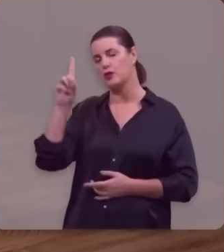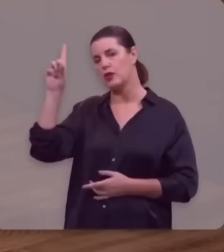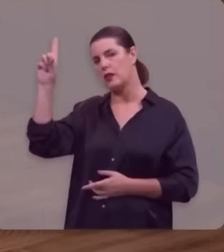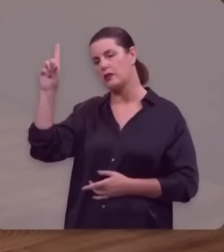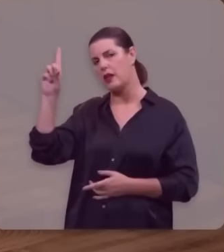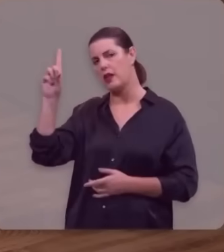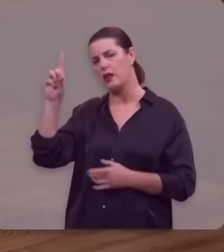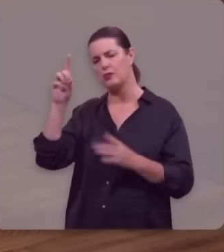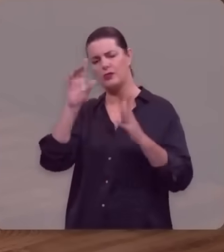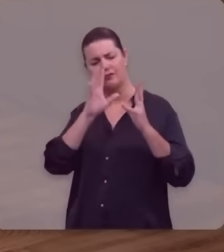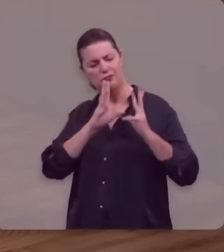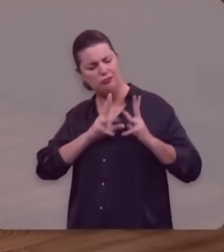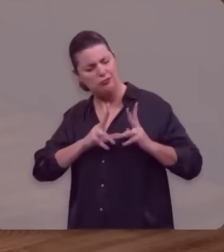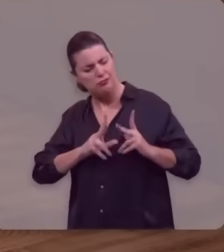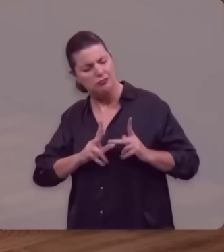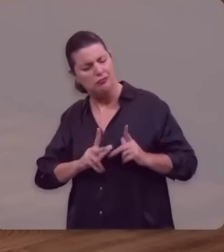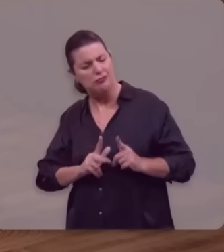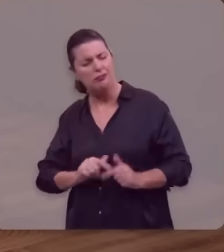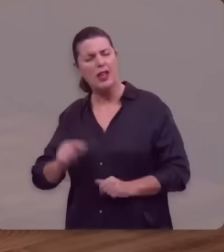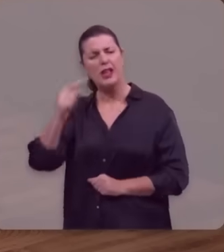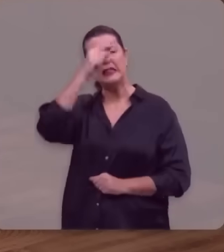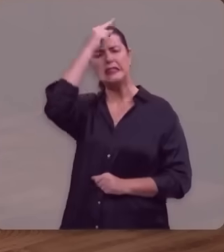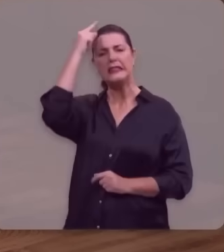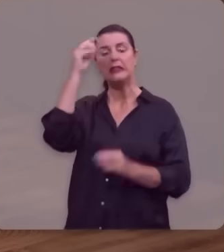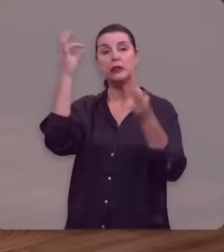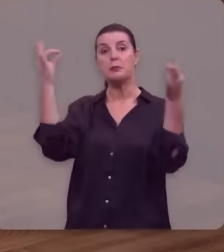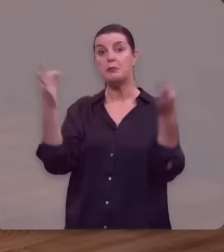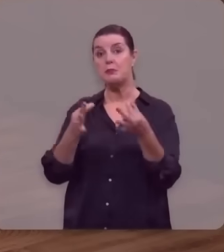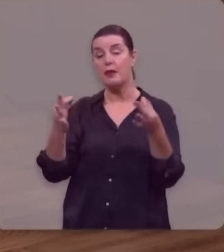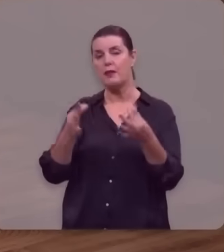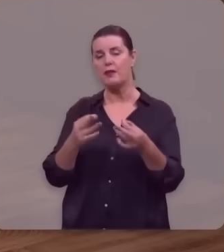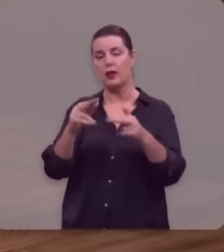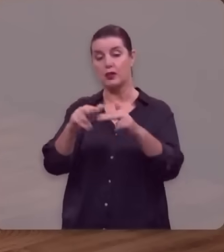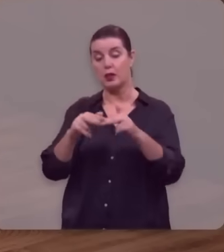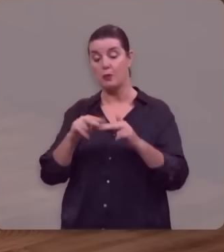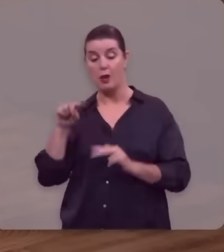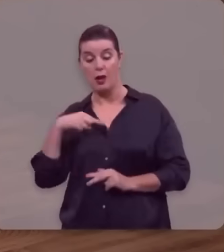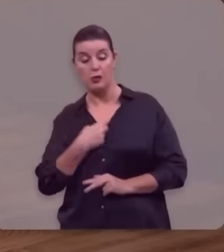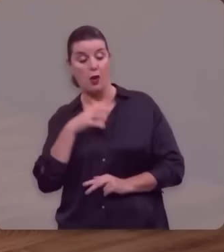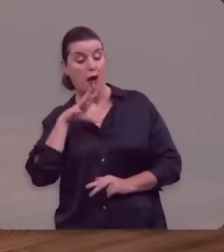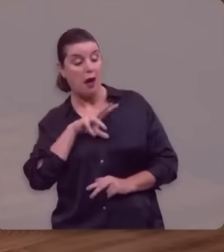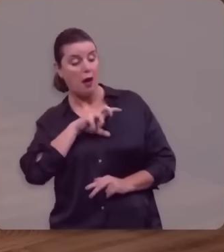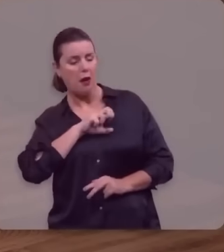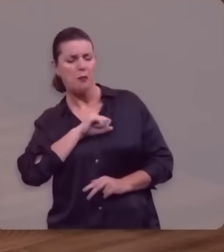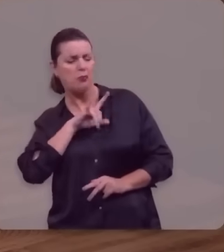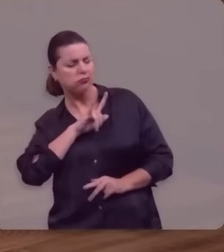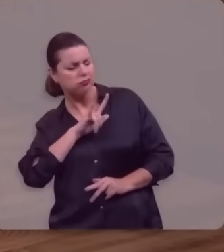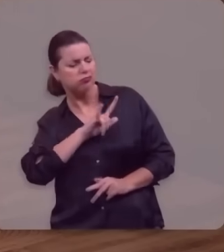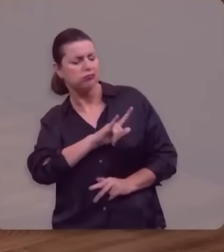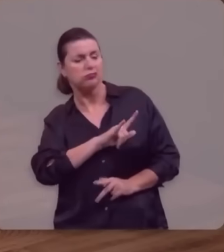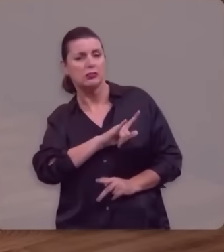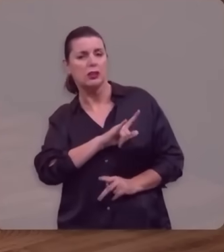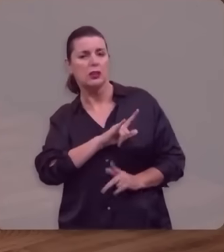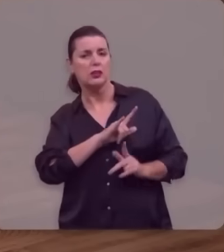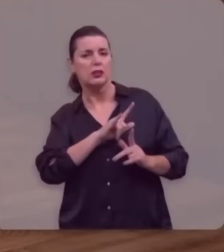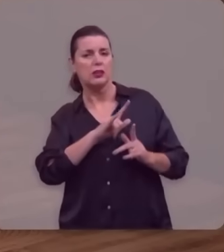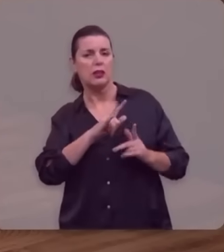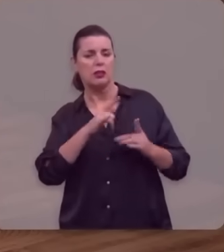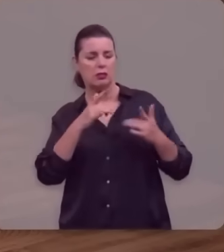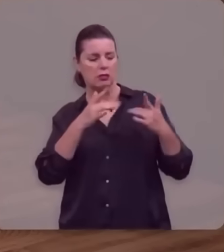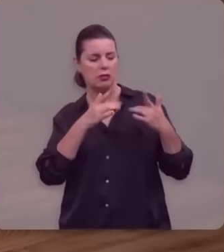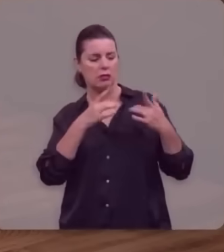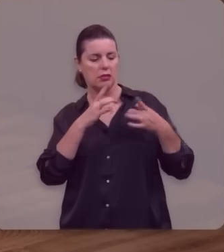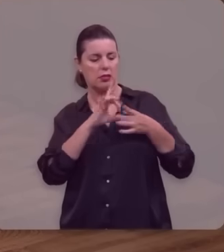imaculado Santo perfeito por amor de nós ter se